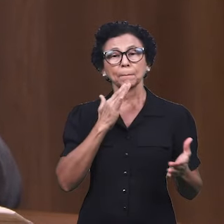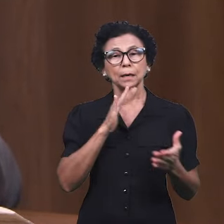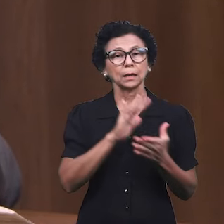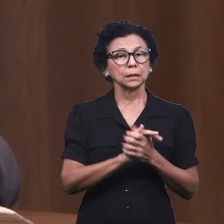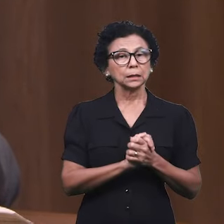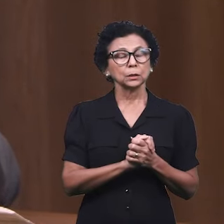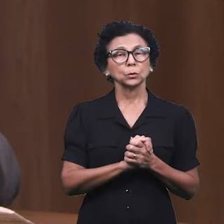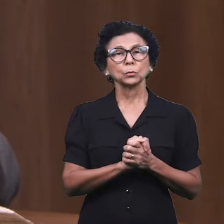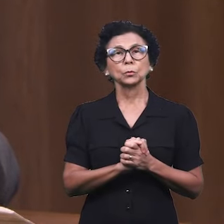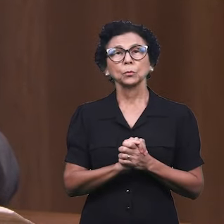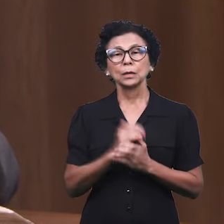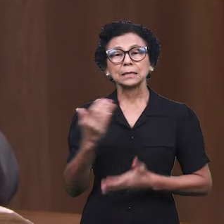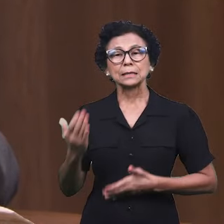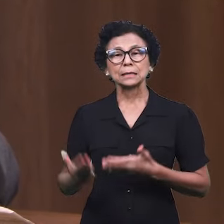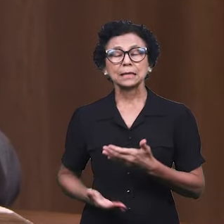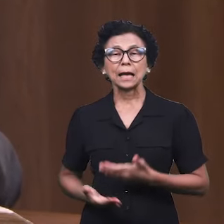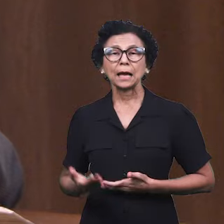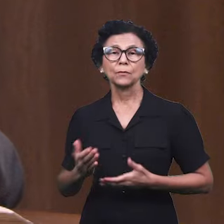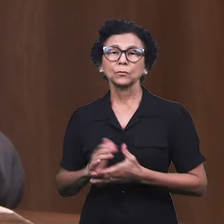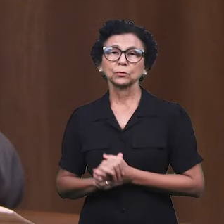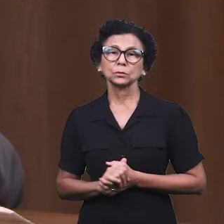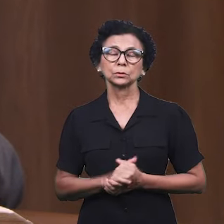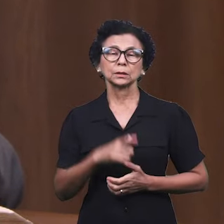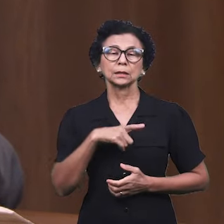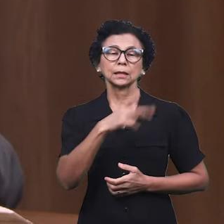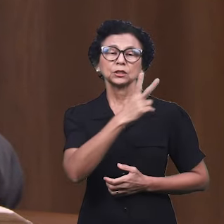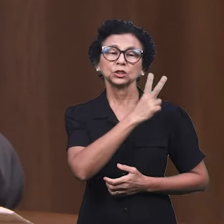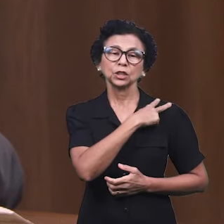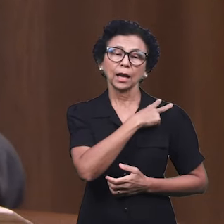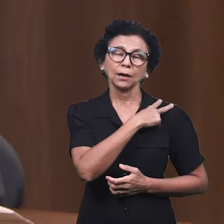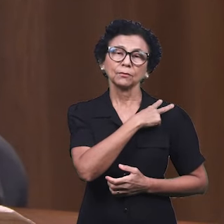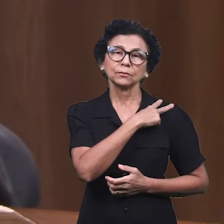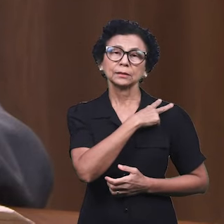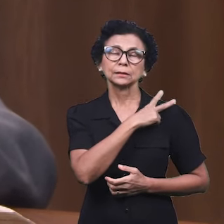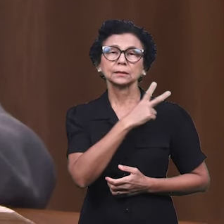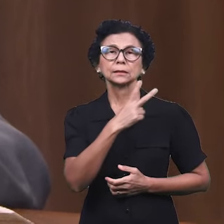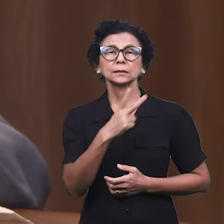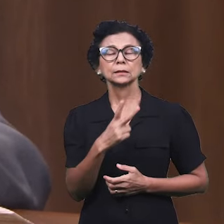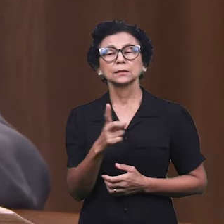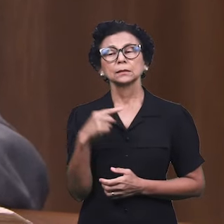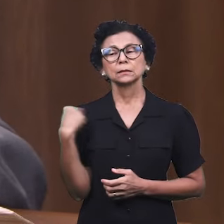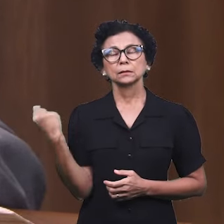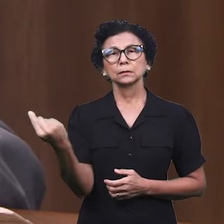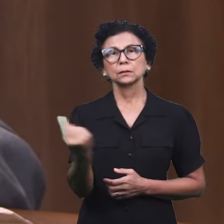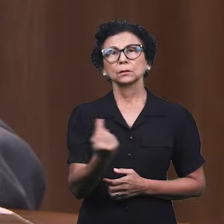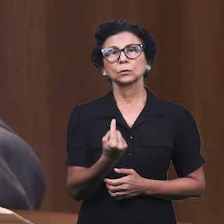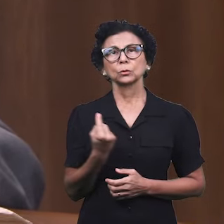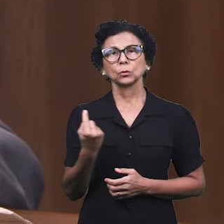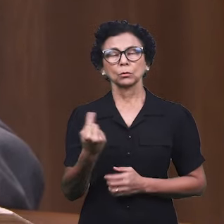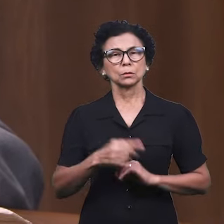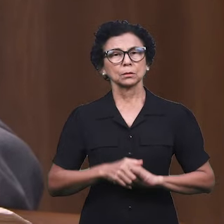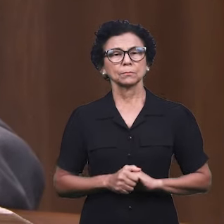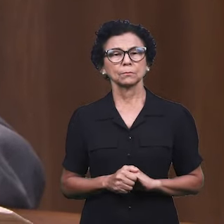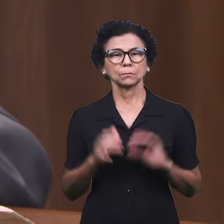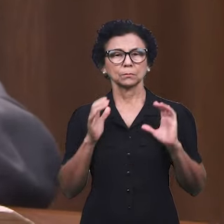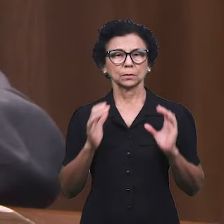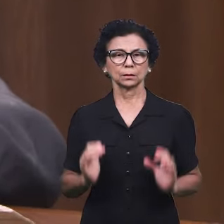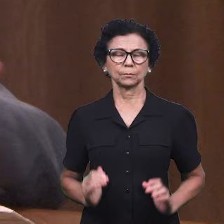que são servos que trabalham para patrões, fala dos patrões e que todos nós devemos ter uma postura de